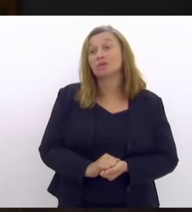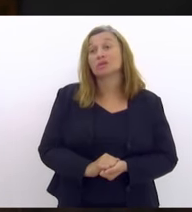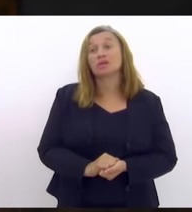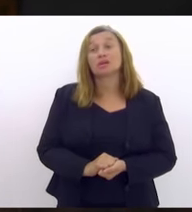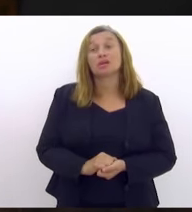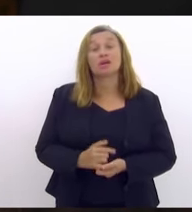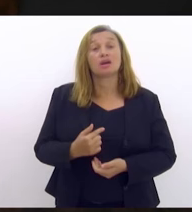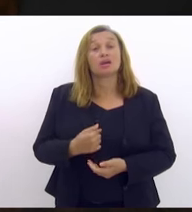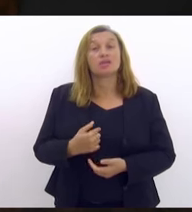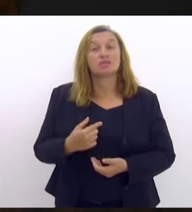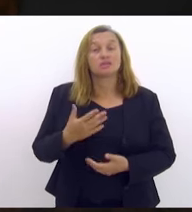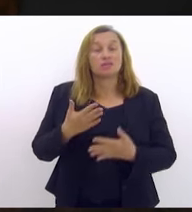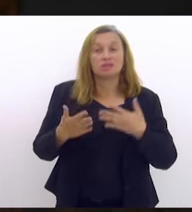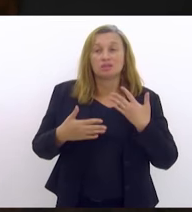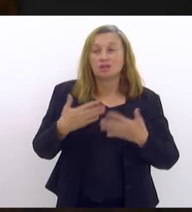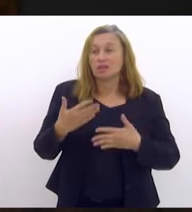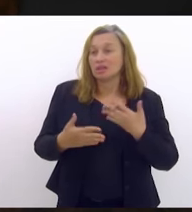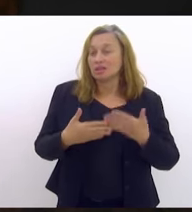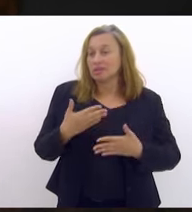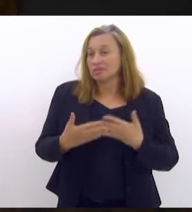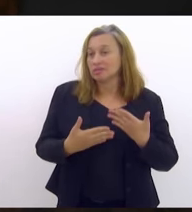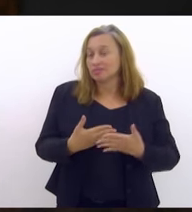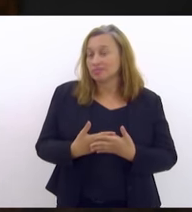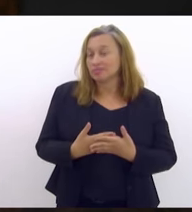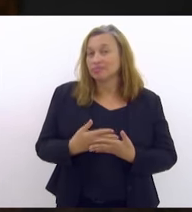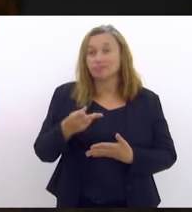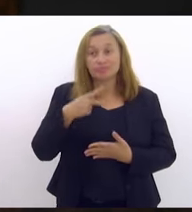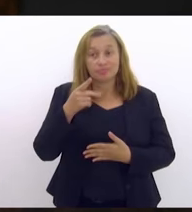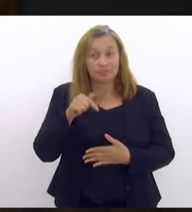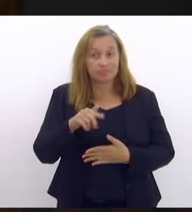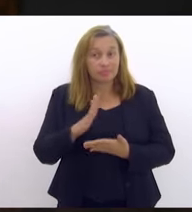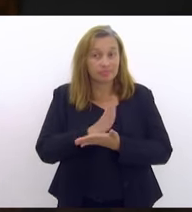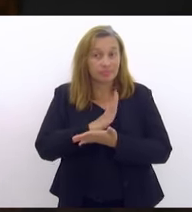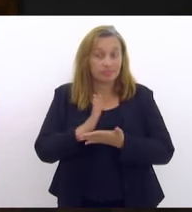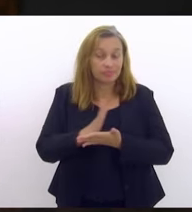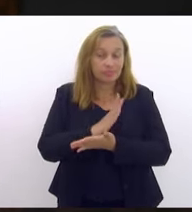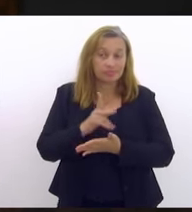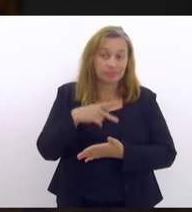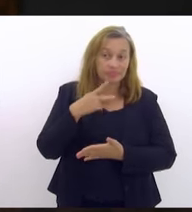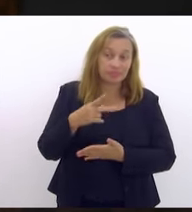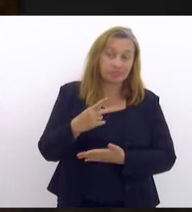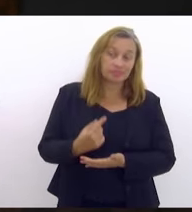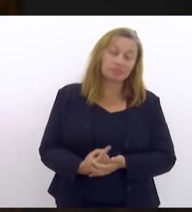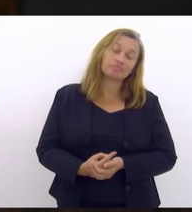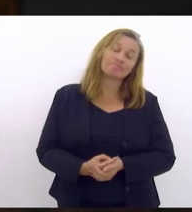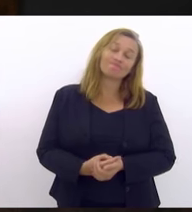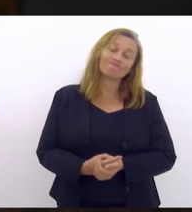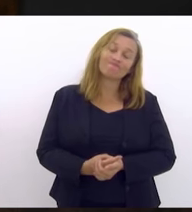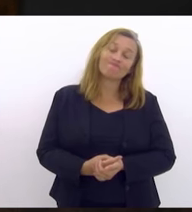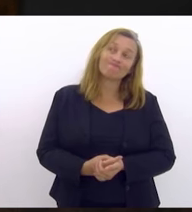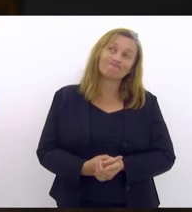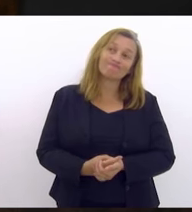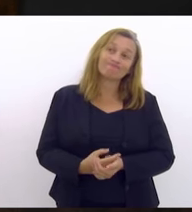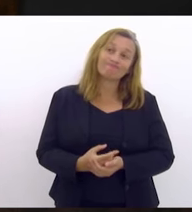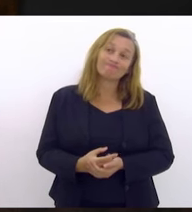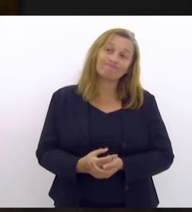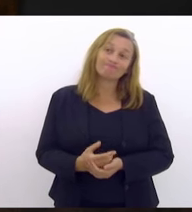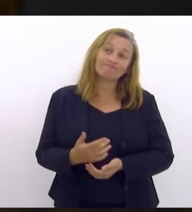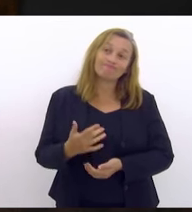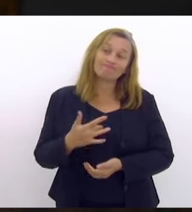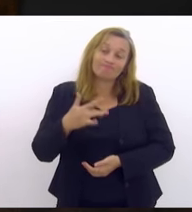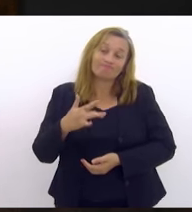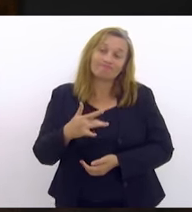fico muito lisonjeado, e foi falado aqui algumas palavras, que uma delas me toca